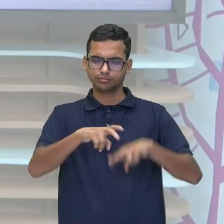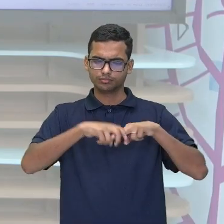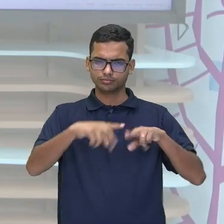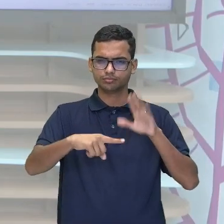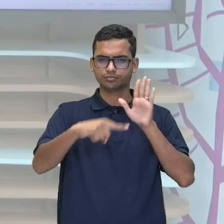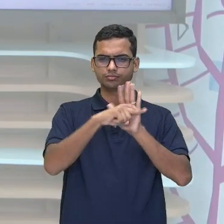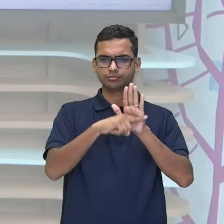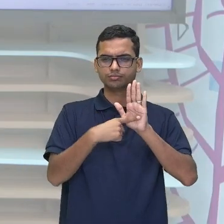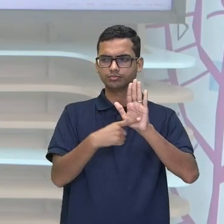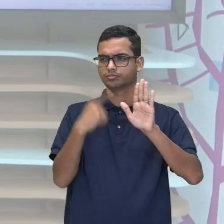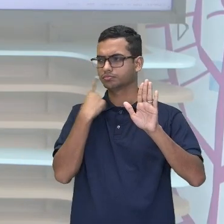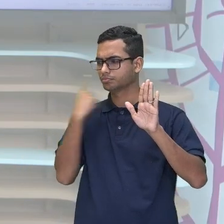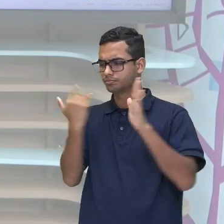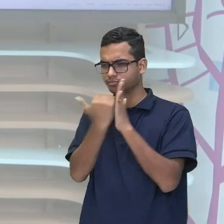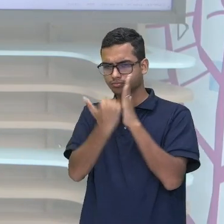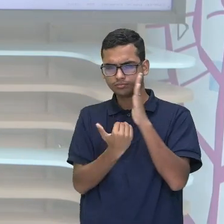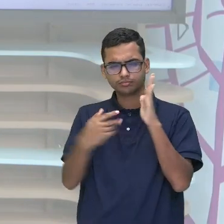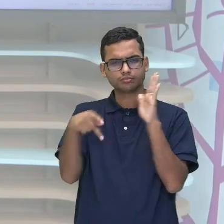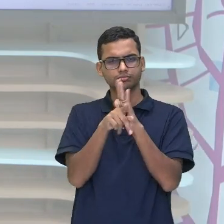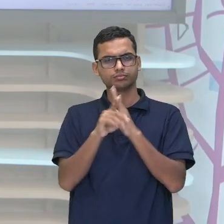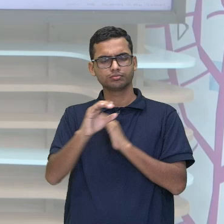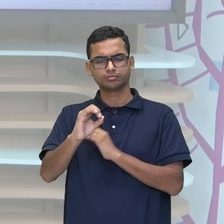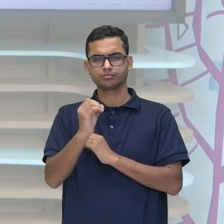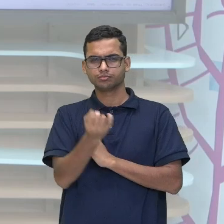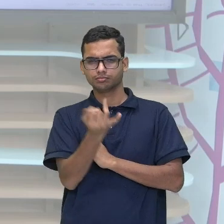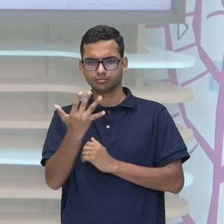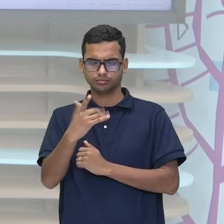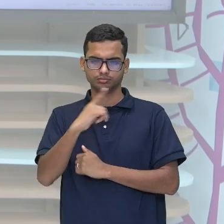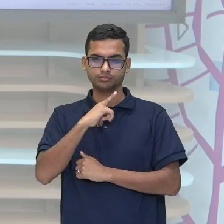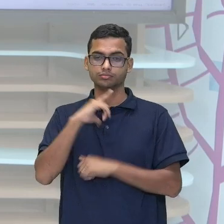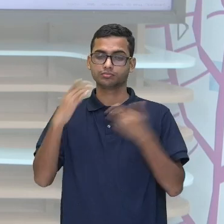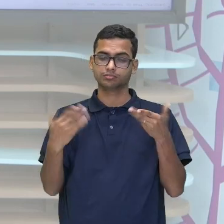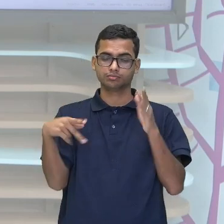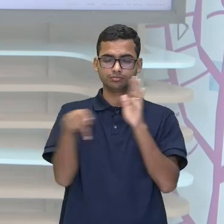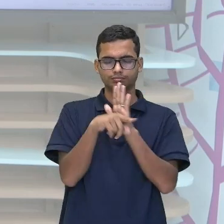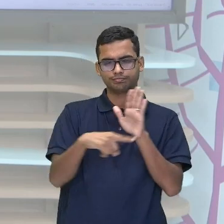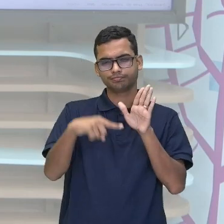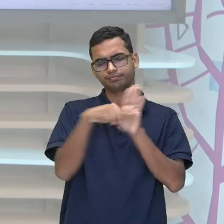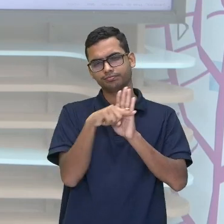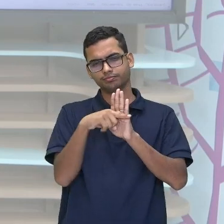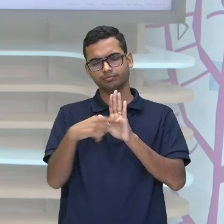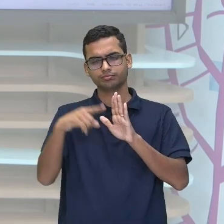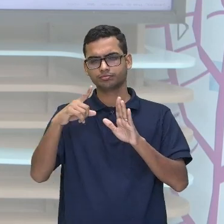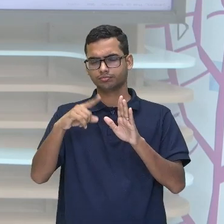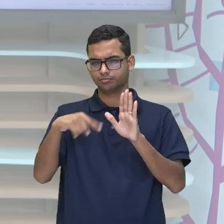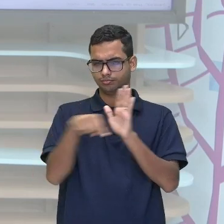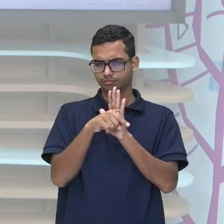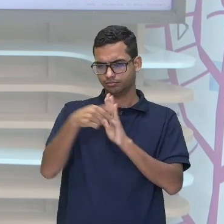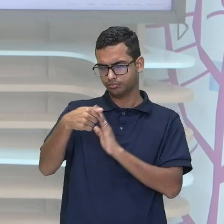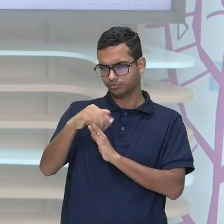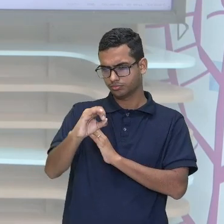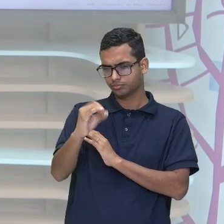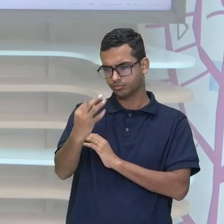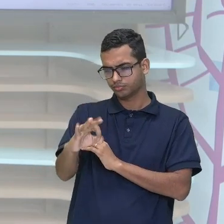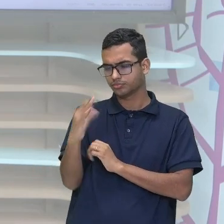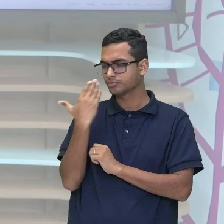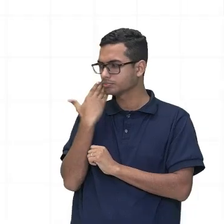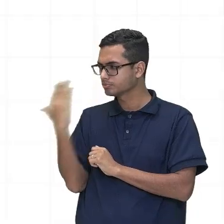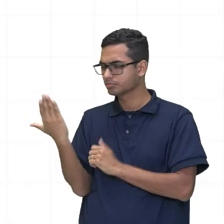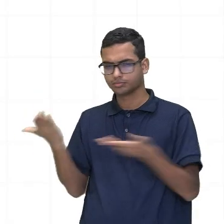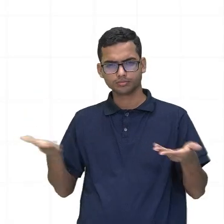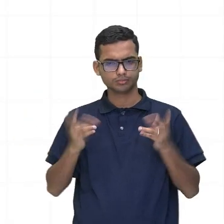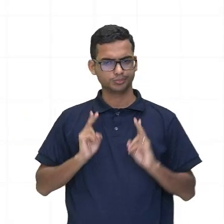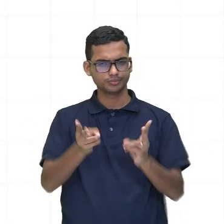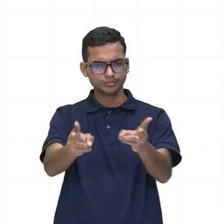ele já tinha. Então, ficou com 70 negativo ali o seu saldo. Tudo bem? Vamos lá, vamos